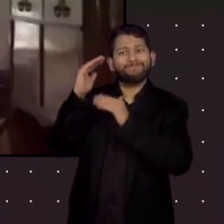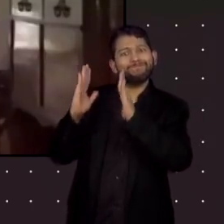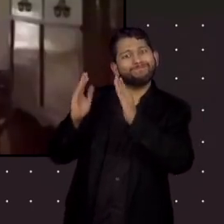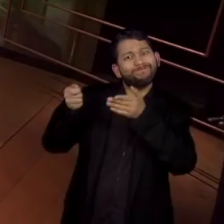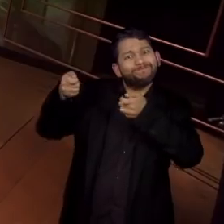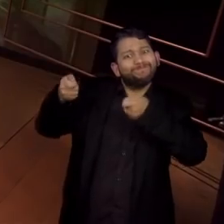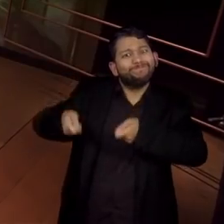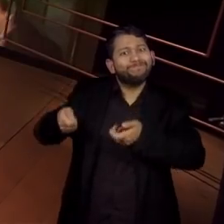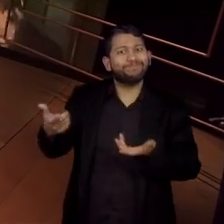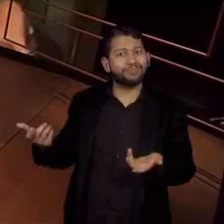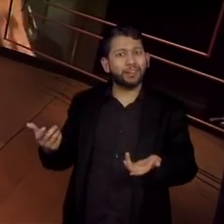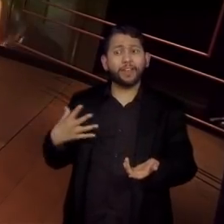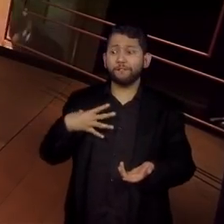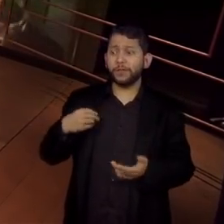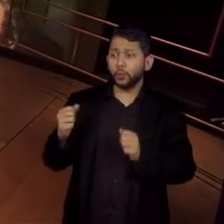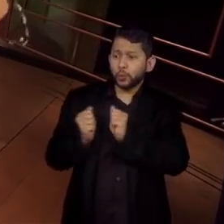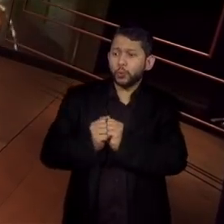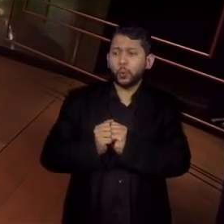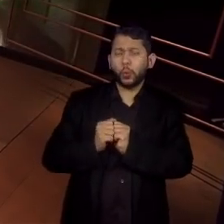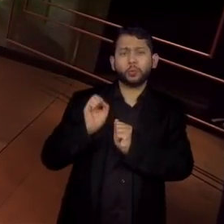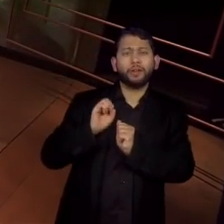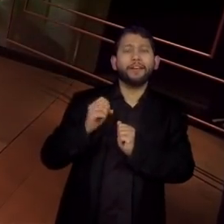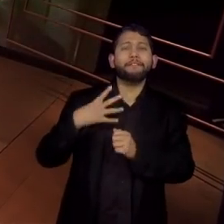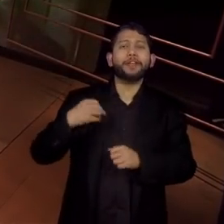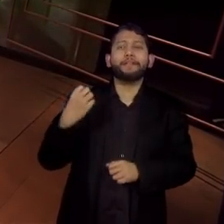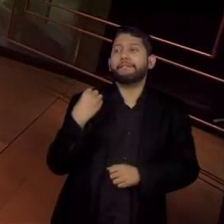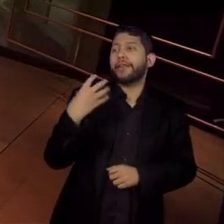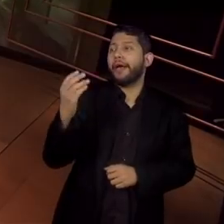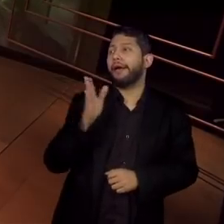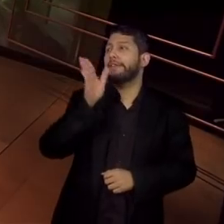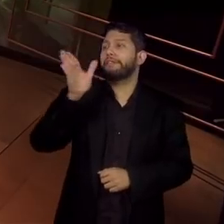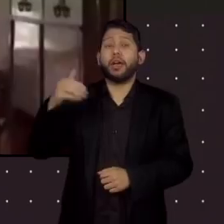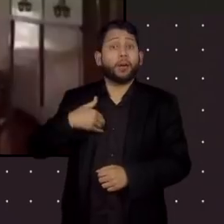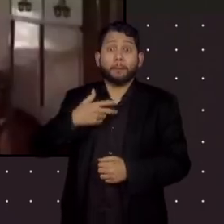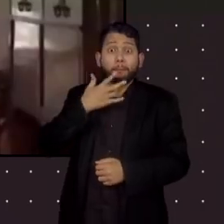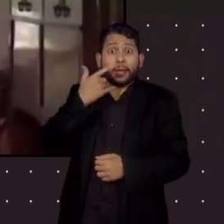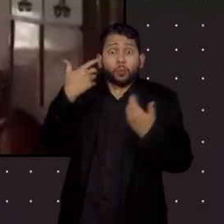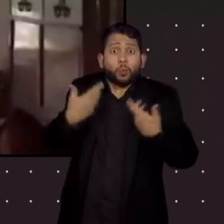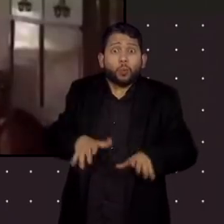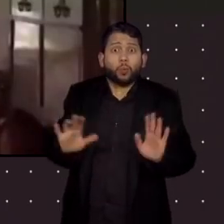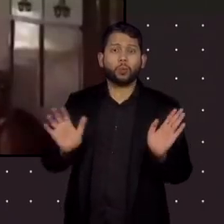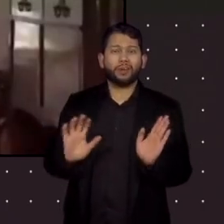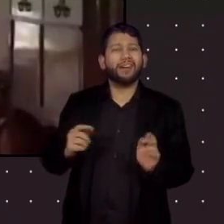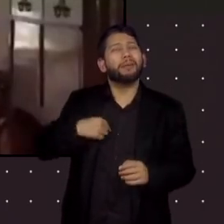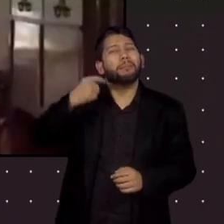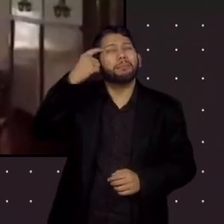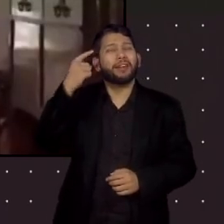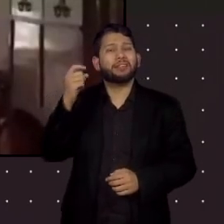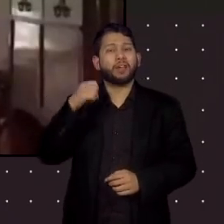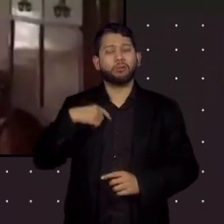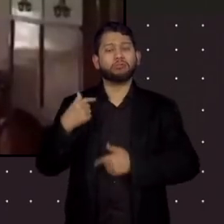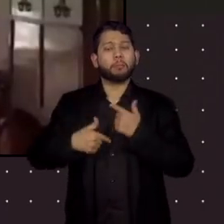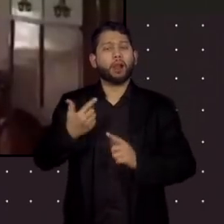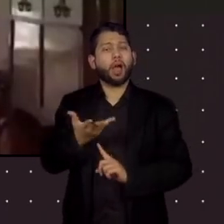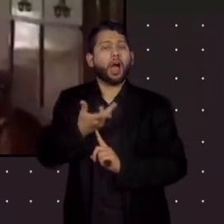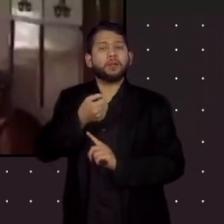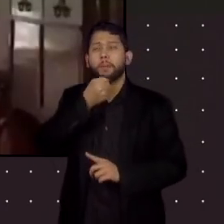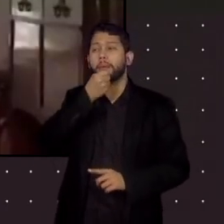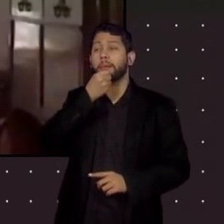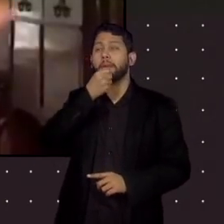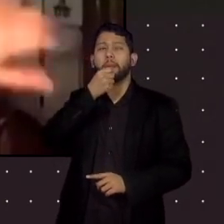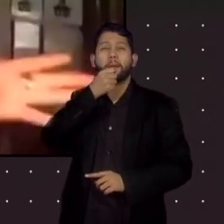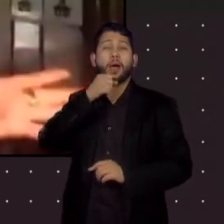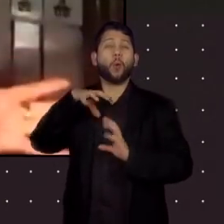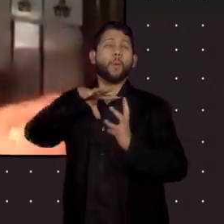de querer os filhos embaixo das asas e tal. E ele sabia que uma carreira de artista, eu saía voando